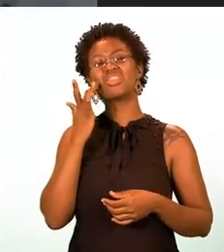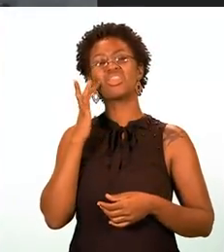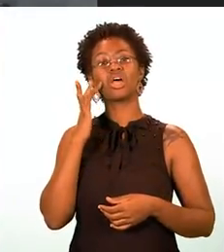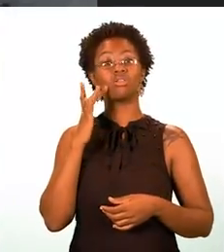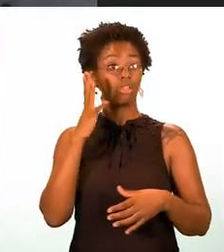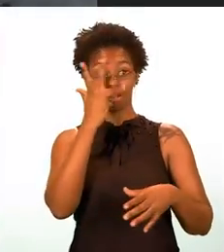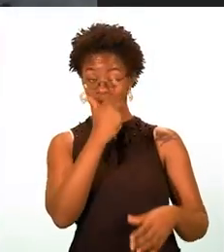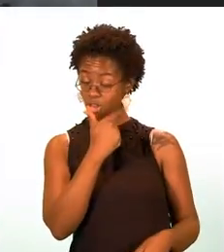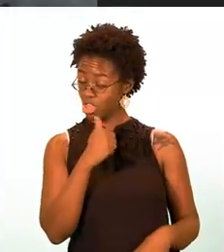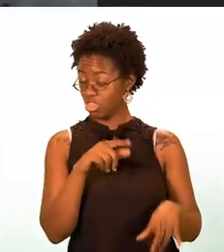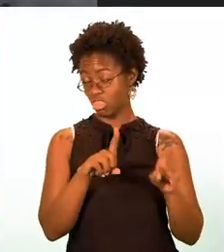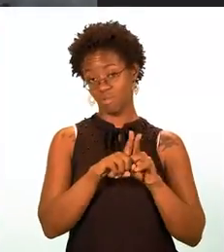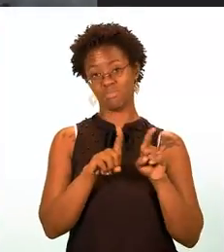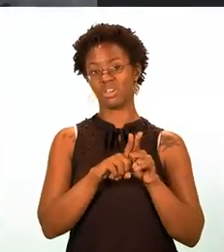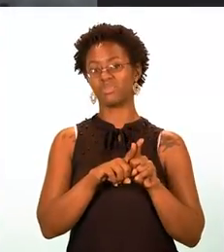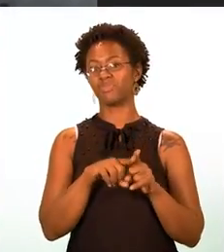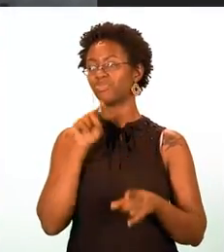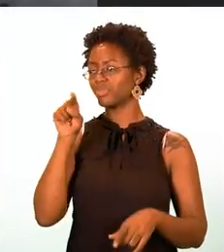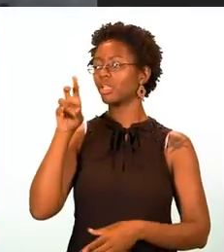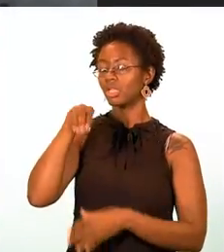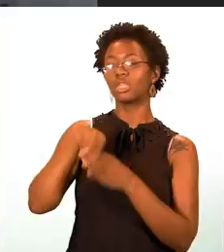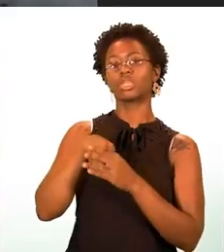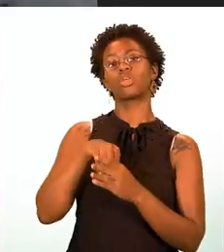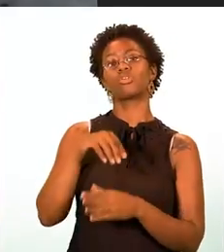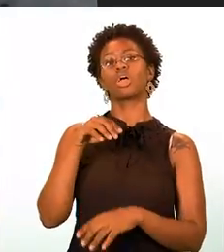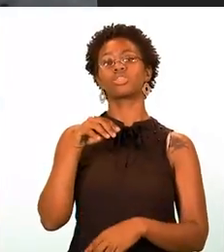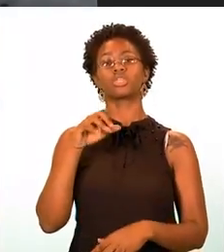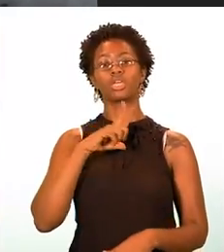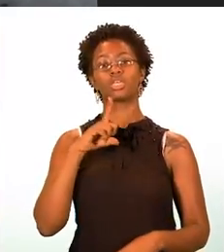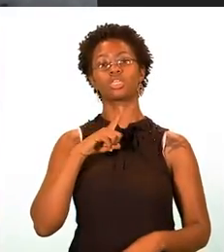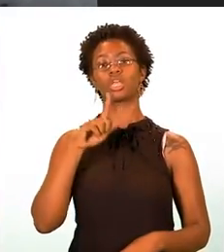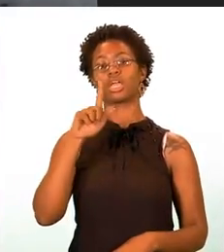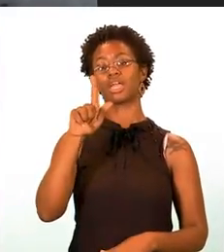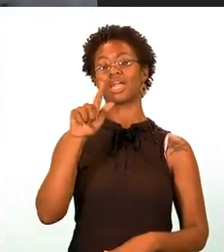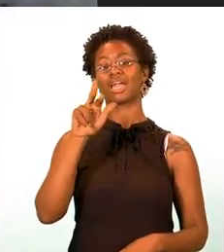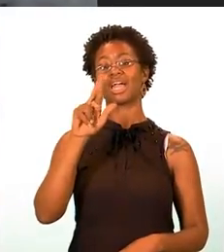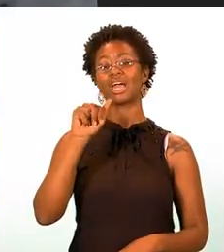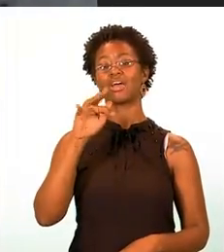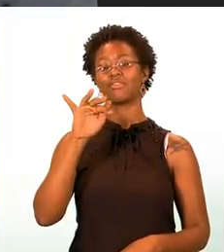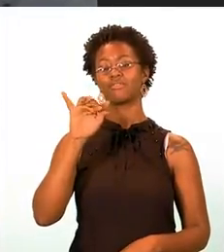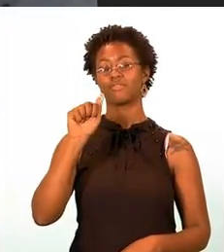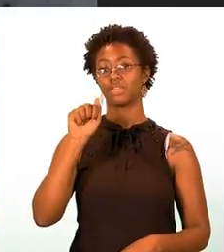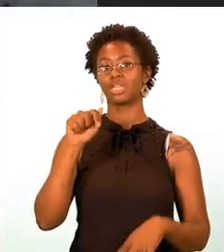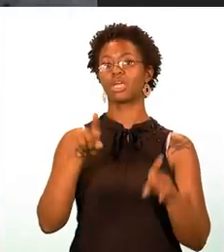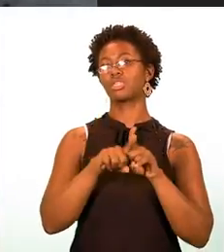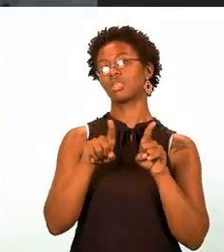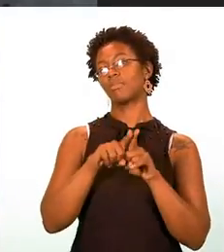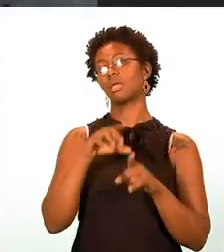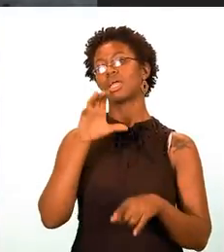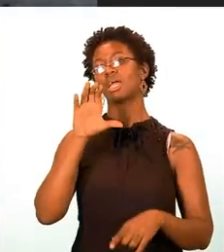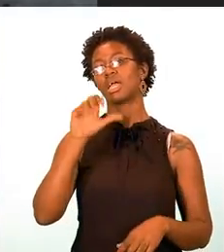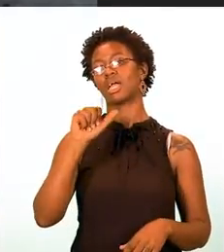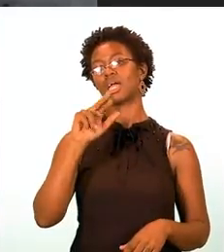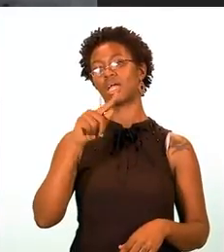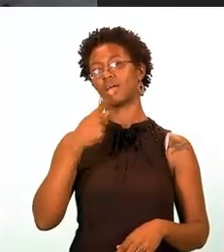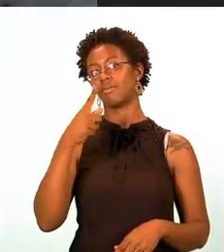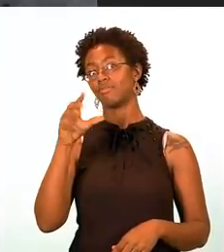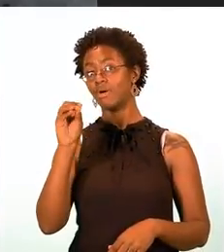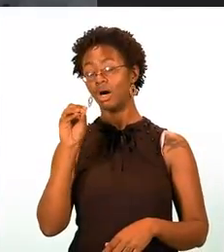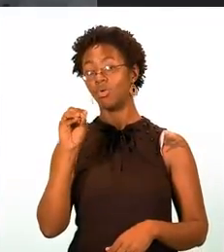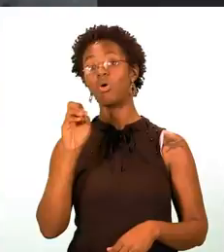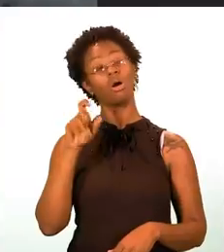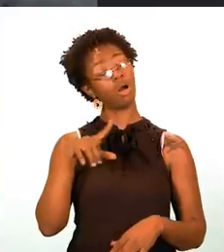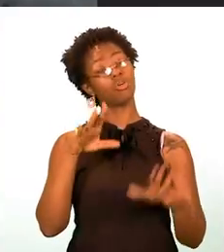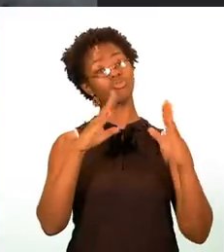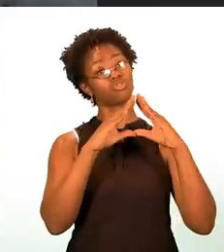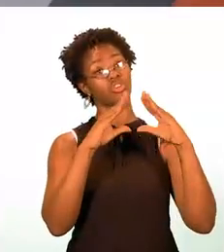douradinho, ele é lindo. Aquele que é cheio de carvão, cheio de grafias, ele é o diamante negro, ele também é